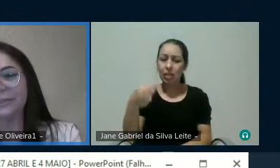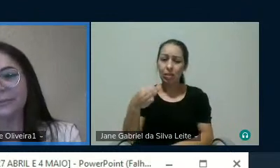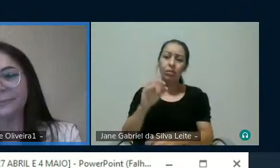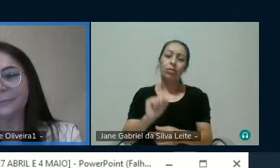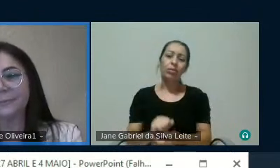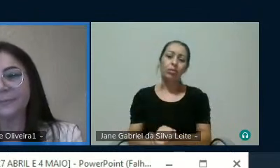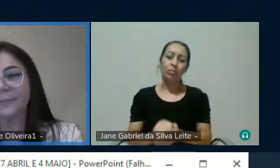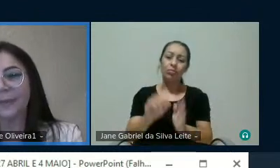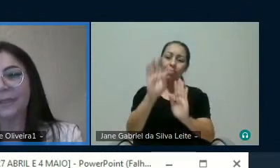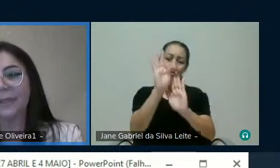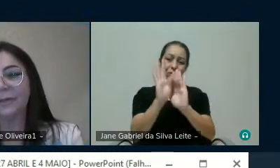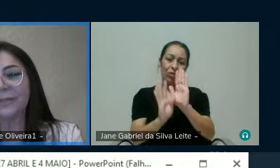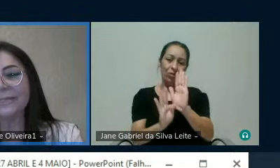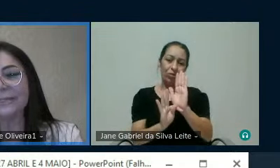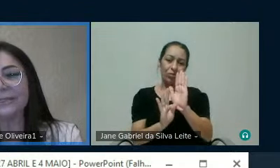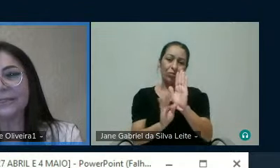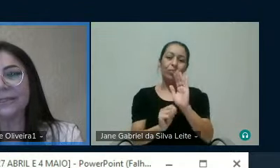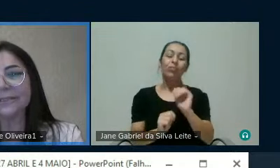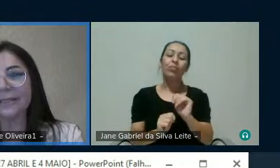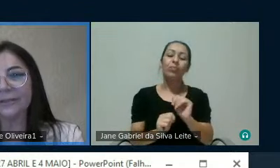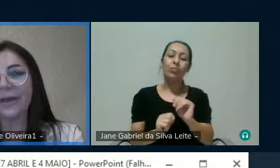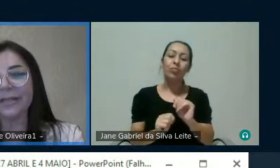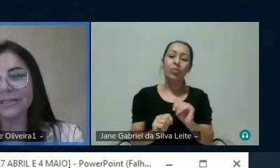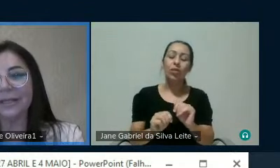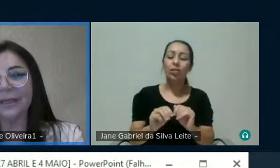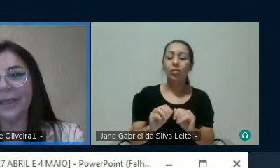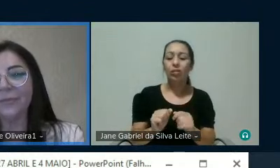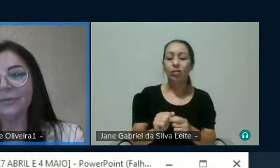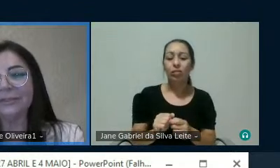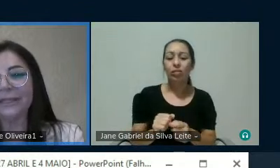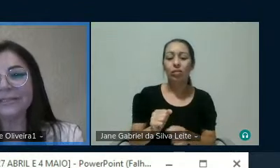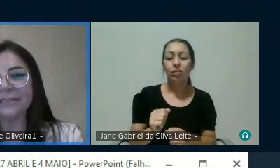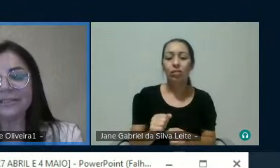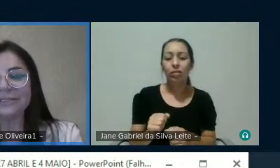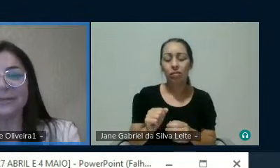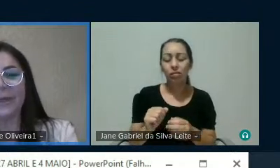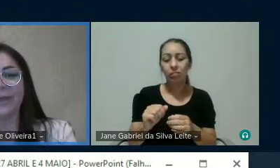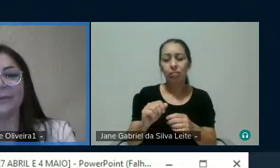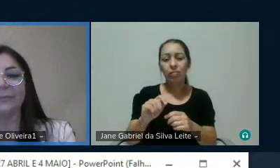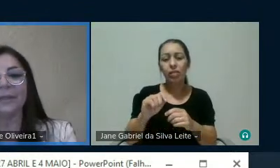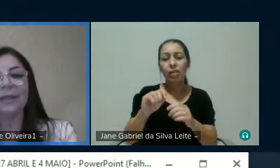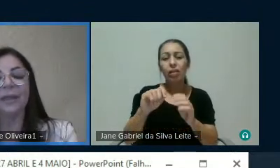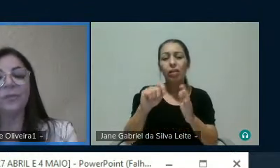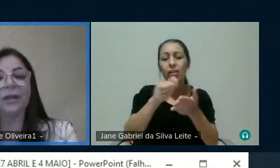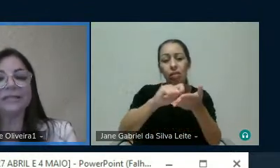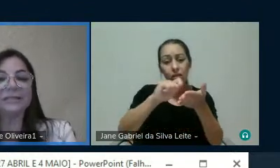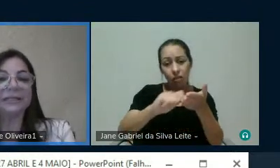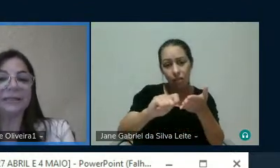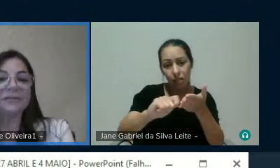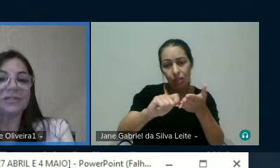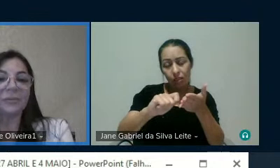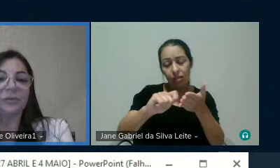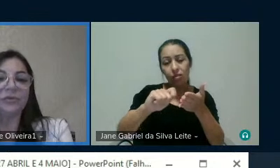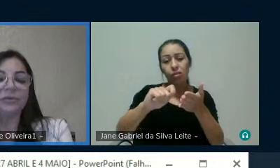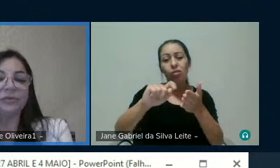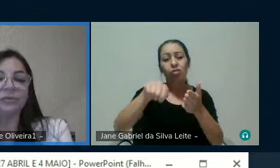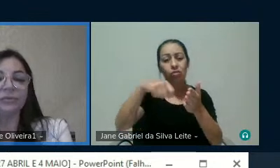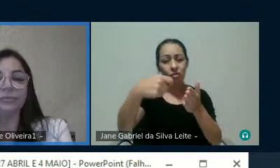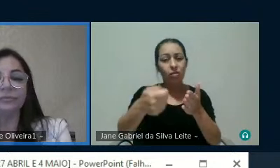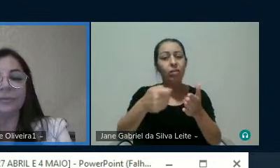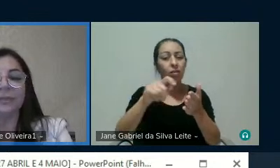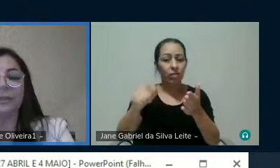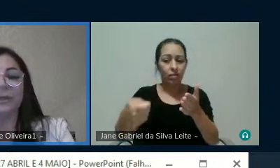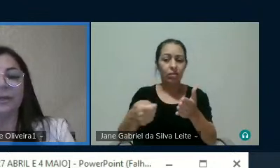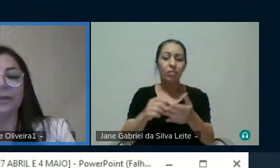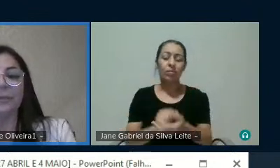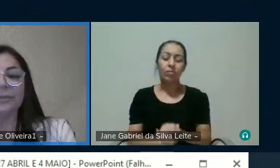texto na escrita sign writing. É muito interessante, assim, embora essa escrita não seja